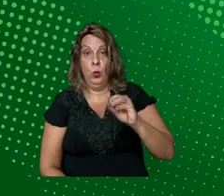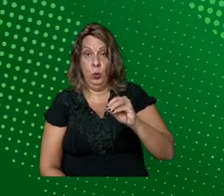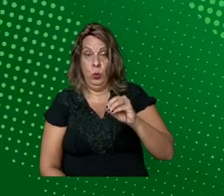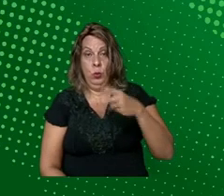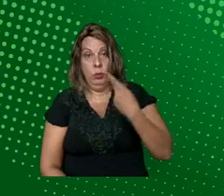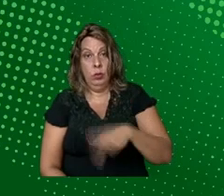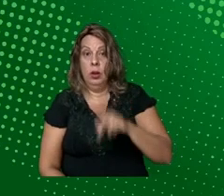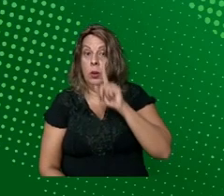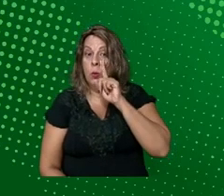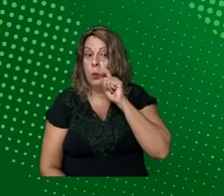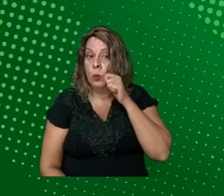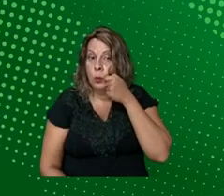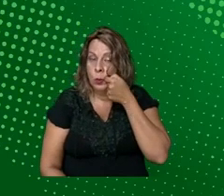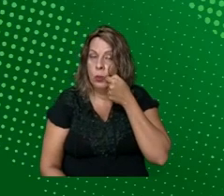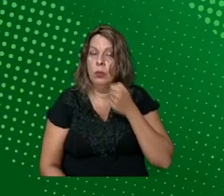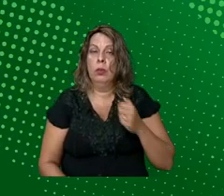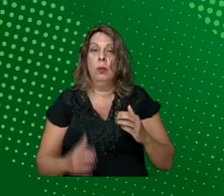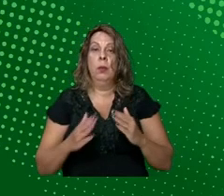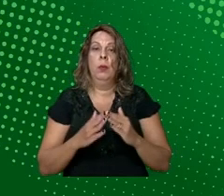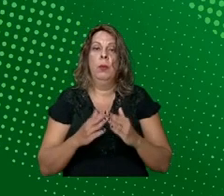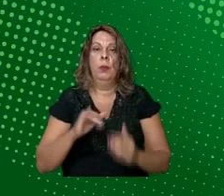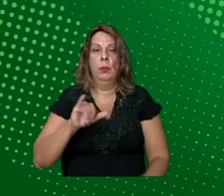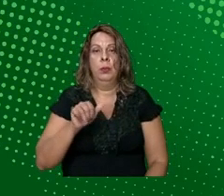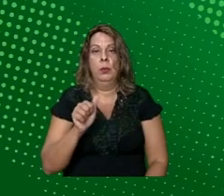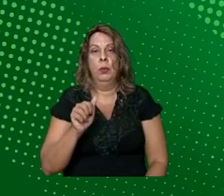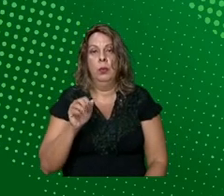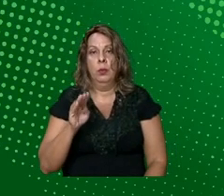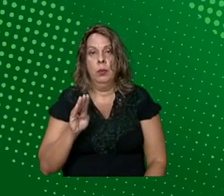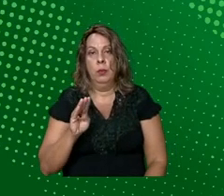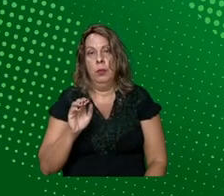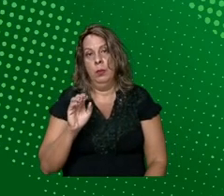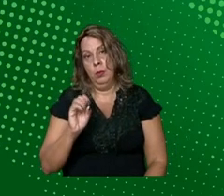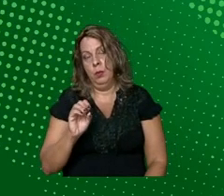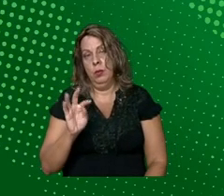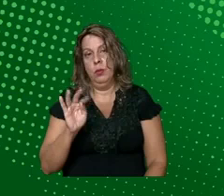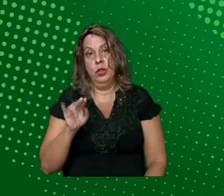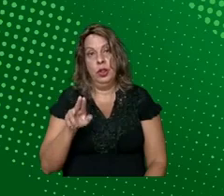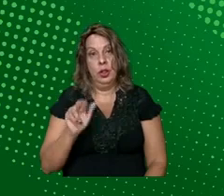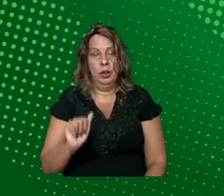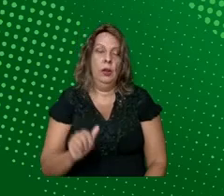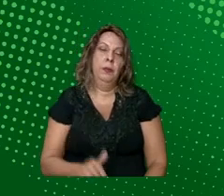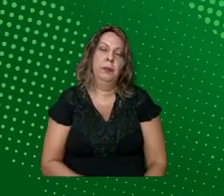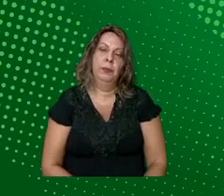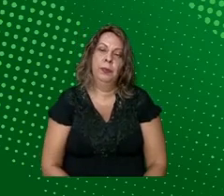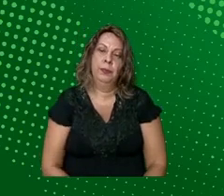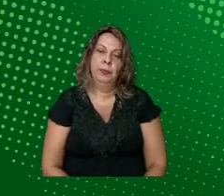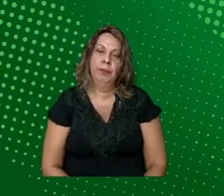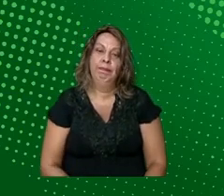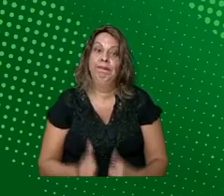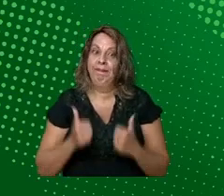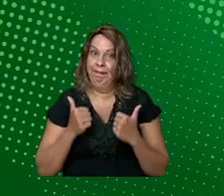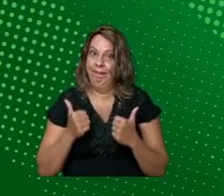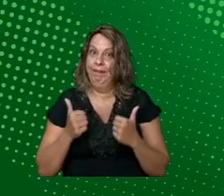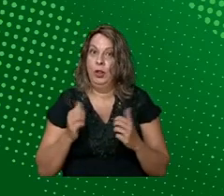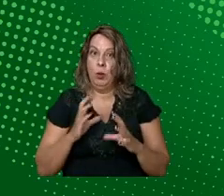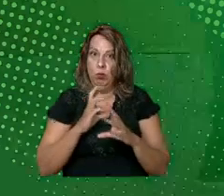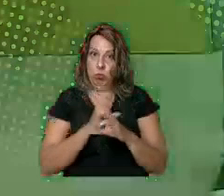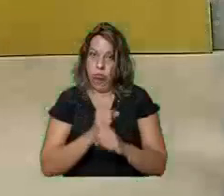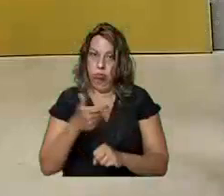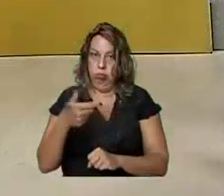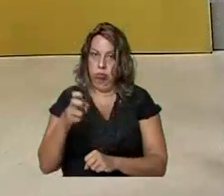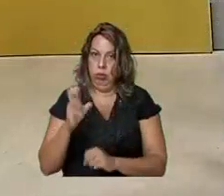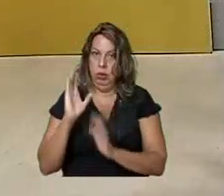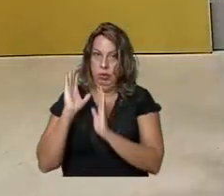aqui de Aracaju, bairro Jabotiana, adquiriu com a Val Pé Quente lá no Mercantil, Caju Capijaque. É isso aí, minha